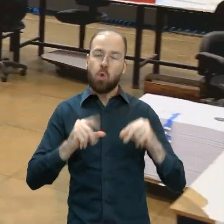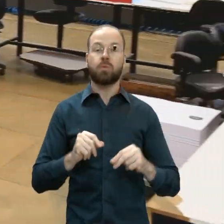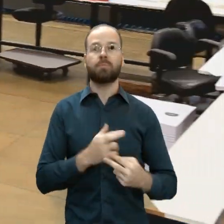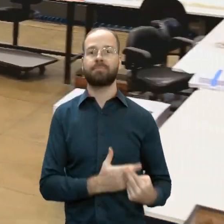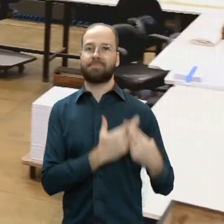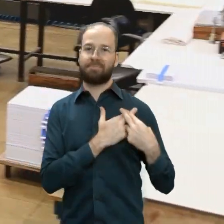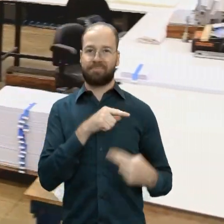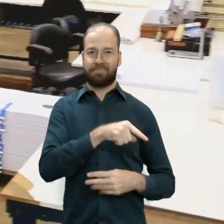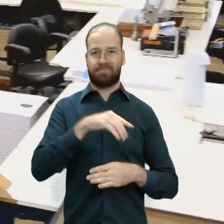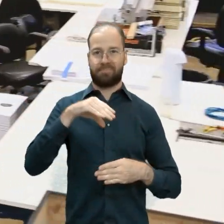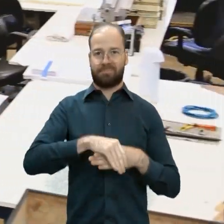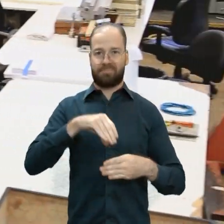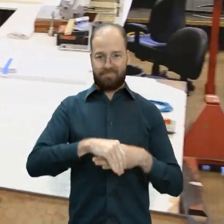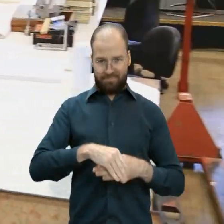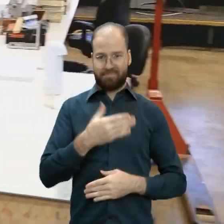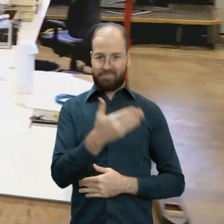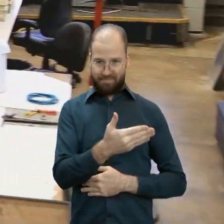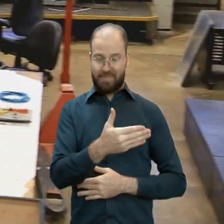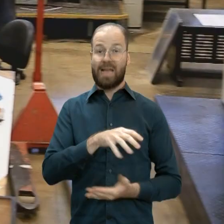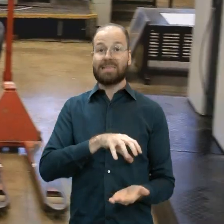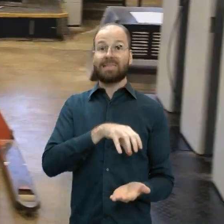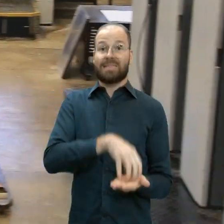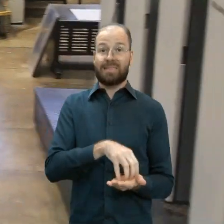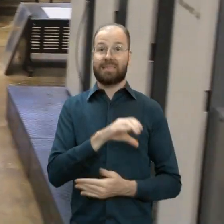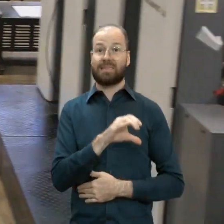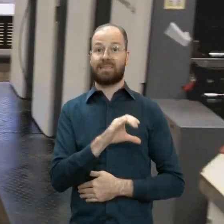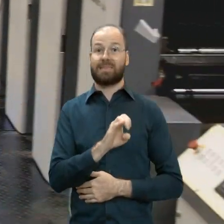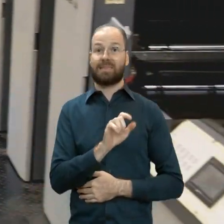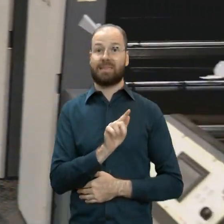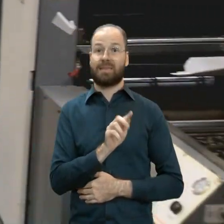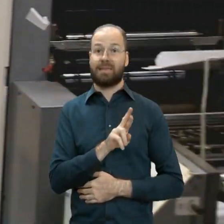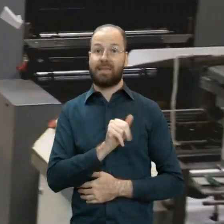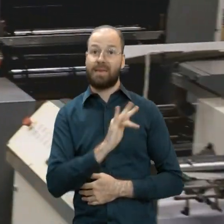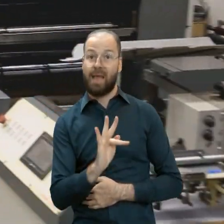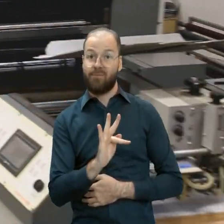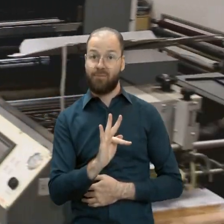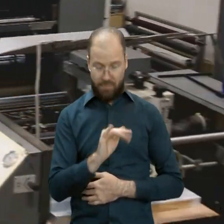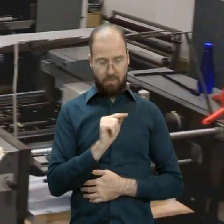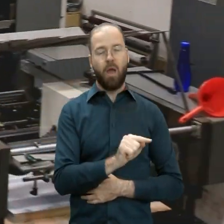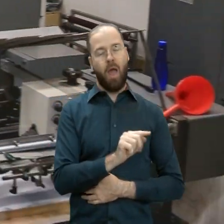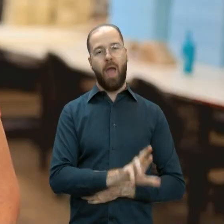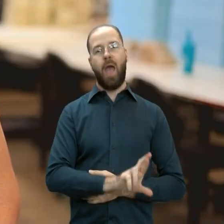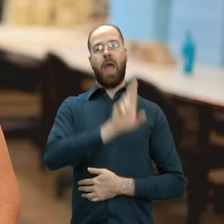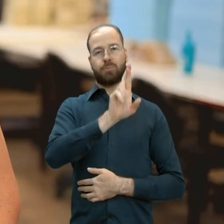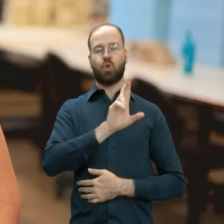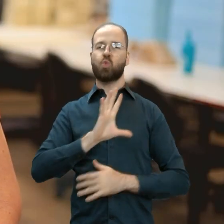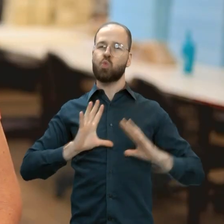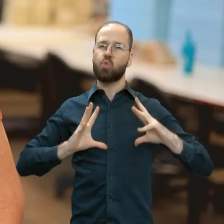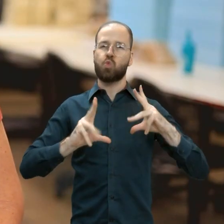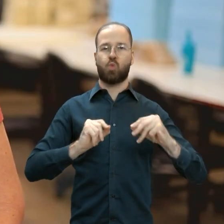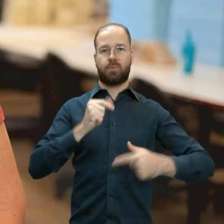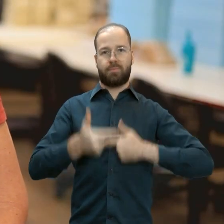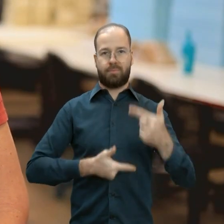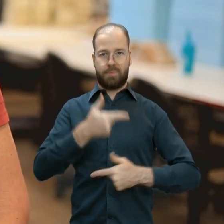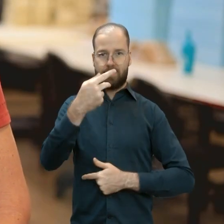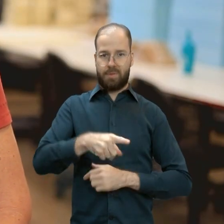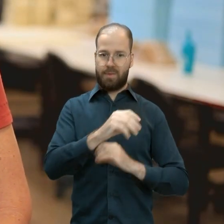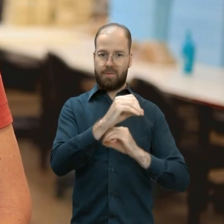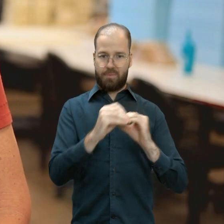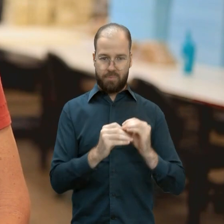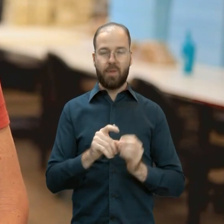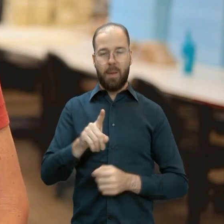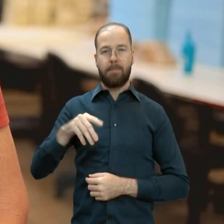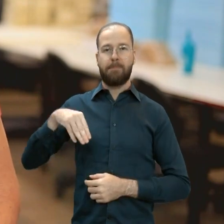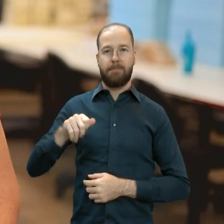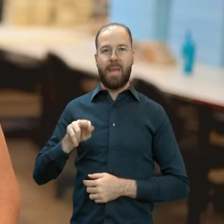Gráfico é responsável por esses e diversos outros serviços gráficos da UFG, como explica Maria Lúcia,